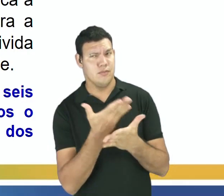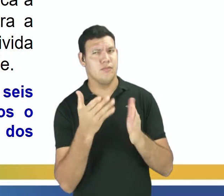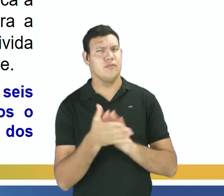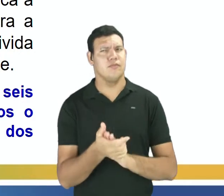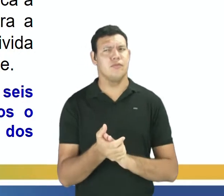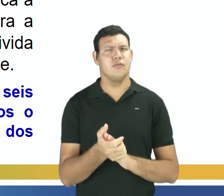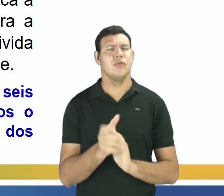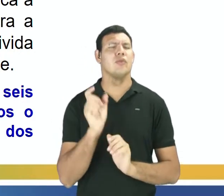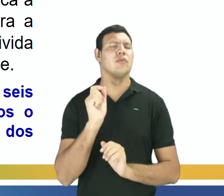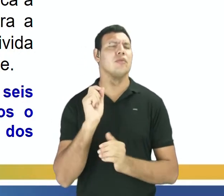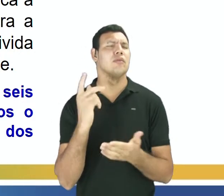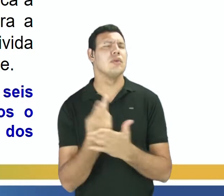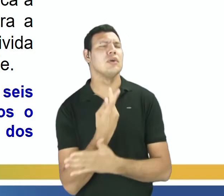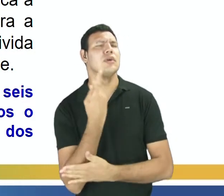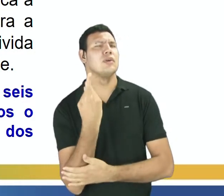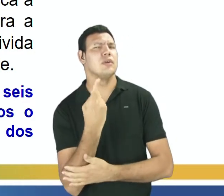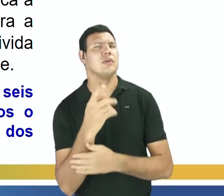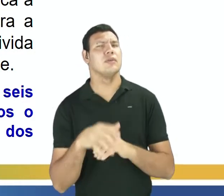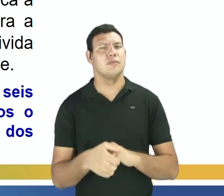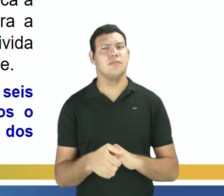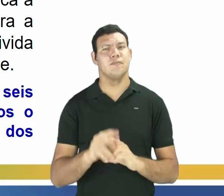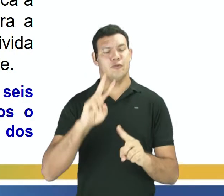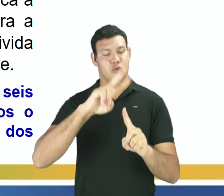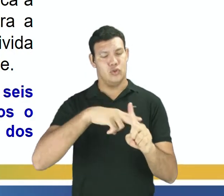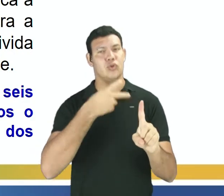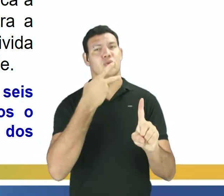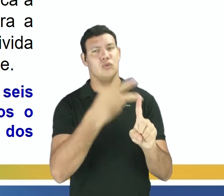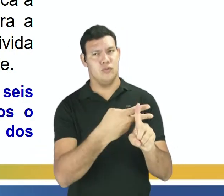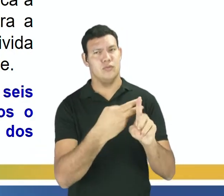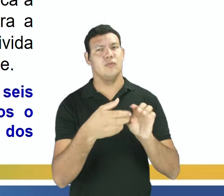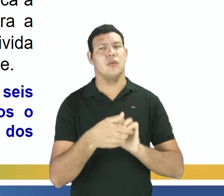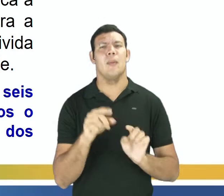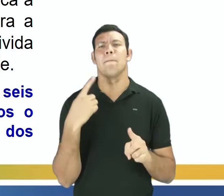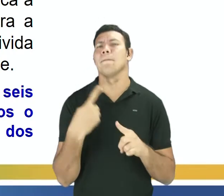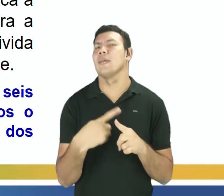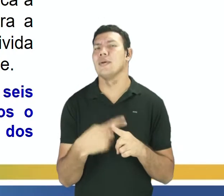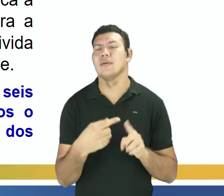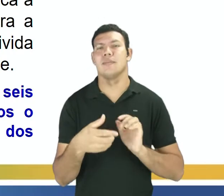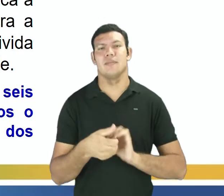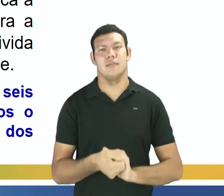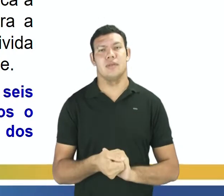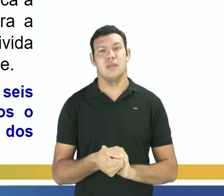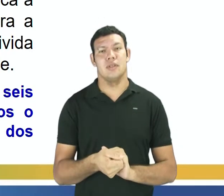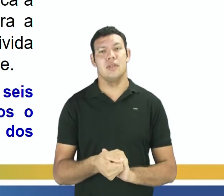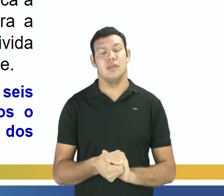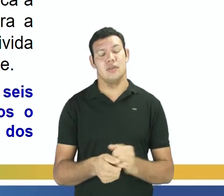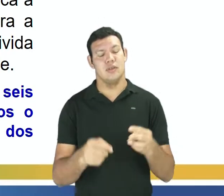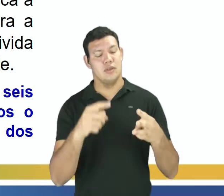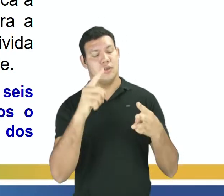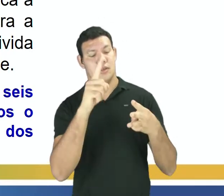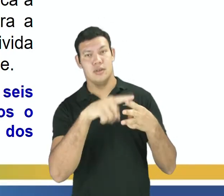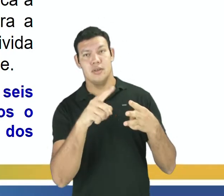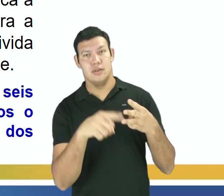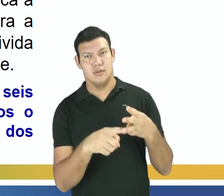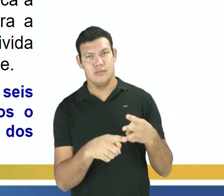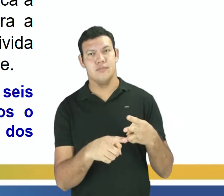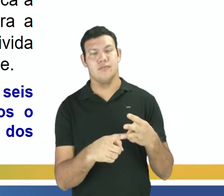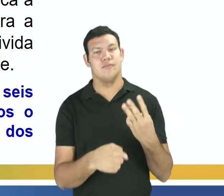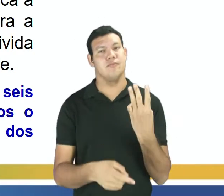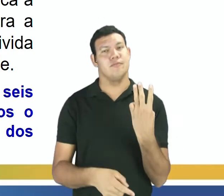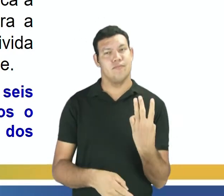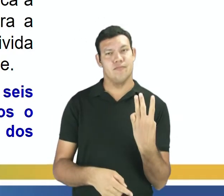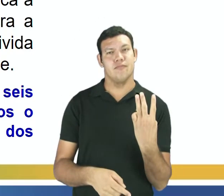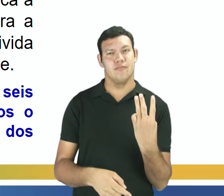essa quantidade de cadernos? Ela duplicou. Por que ela duplicou? Porque nós tínhamos 3 cadernos e